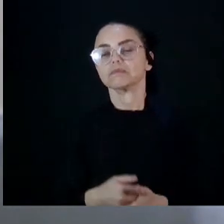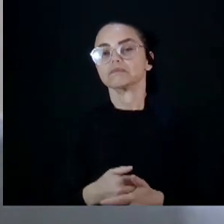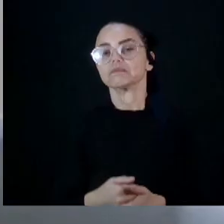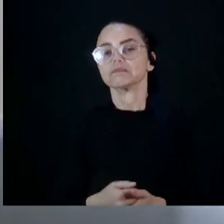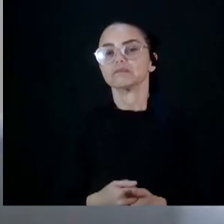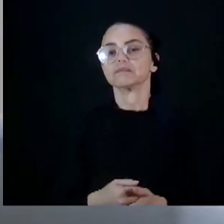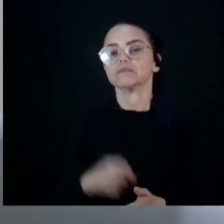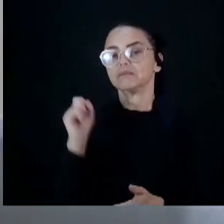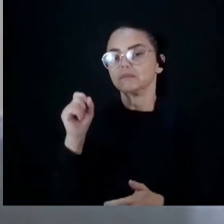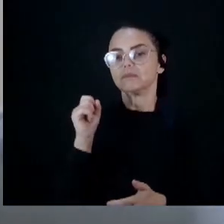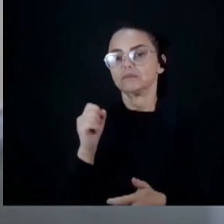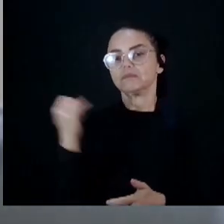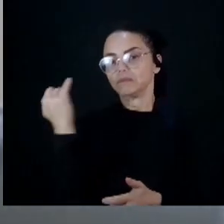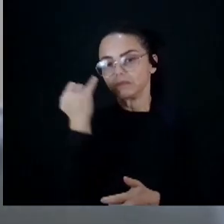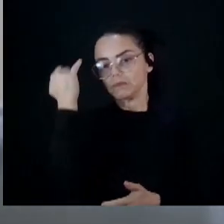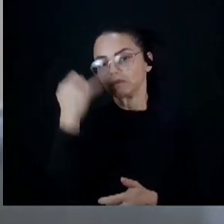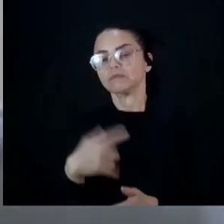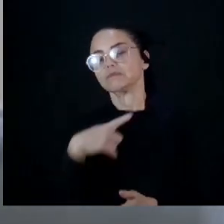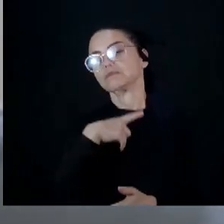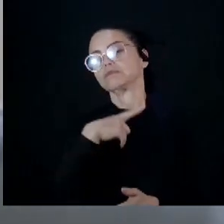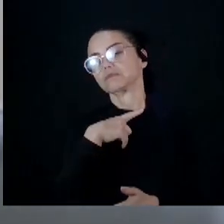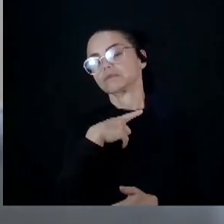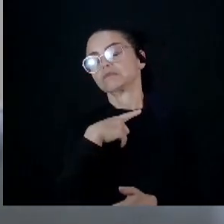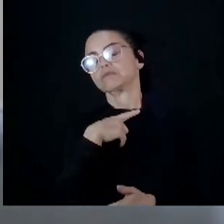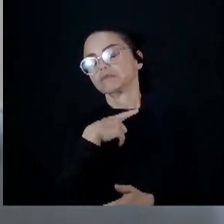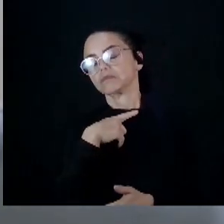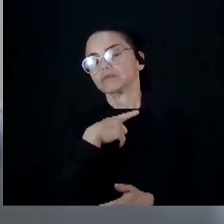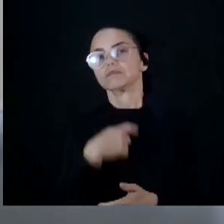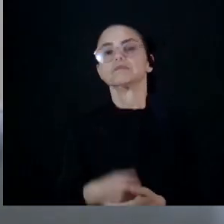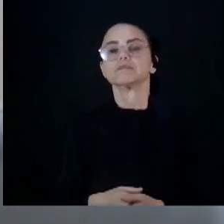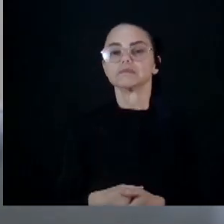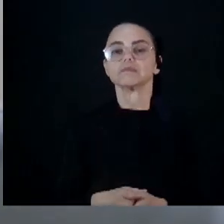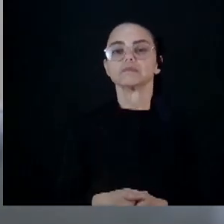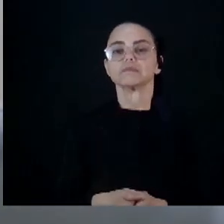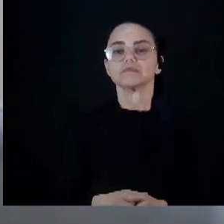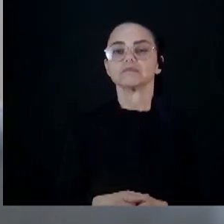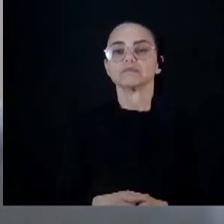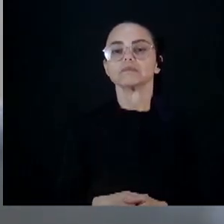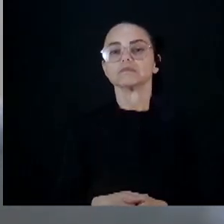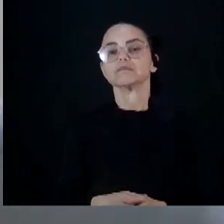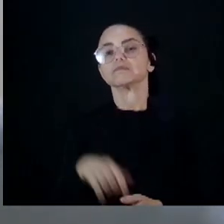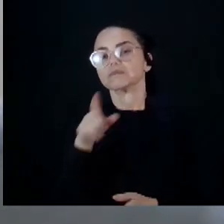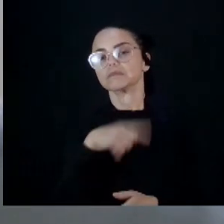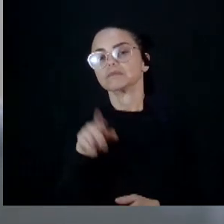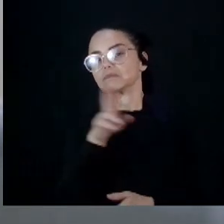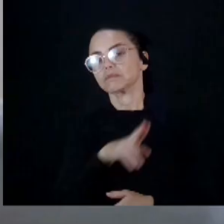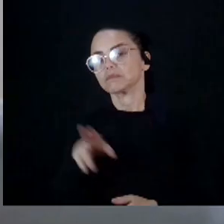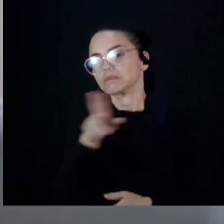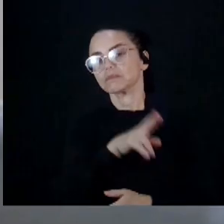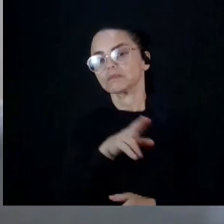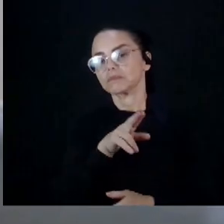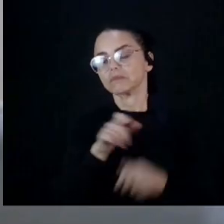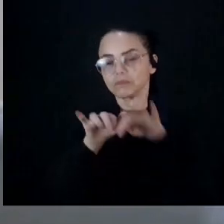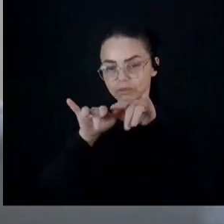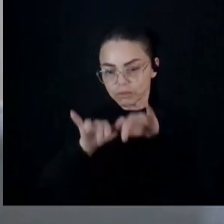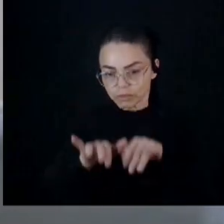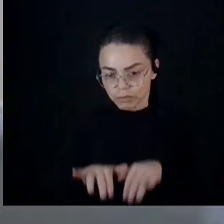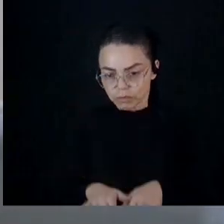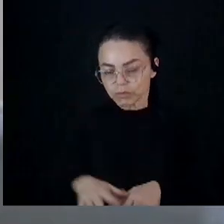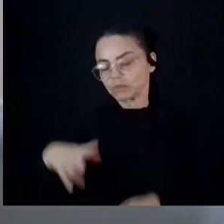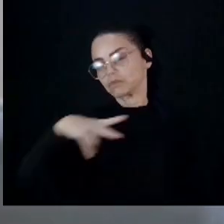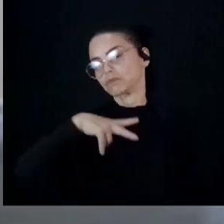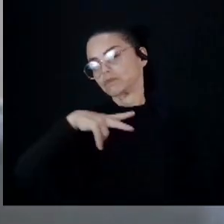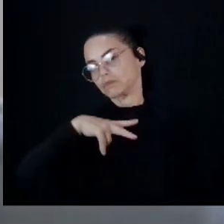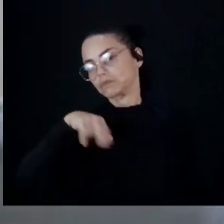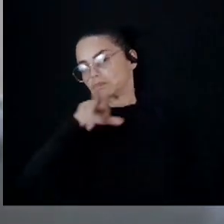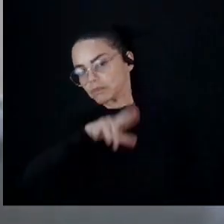muito importante que seja discutido nesse sentido é o uso desses dados, né? Esses dados vão ser